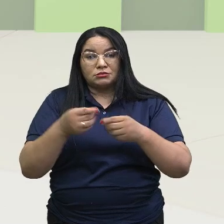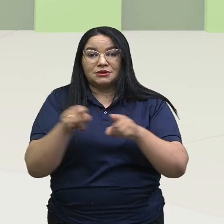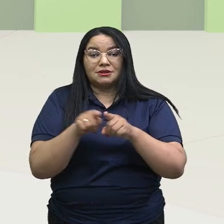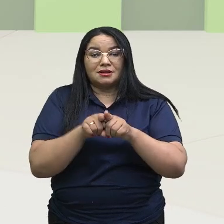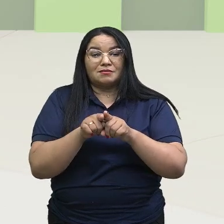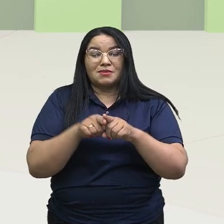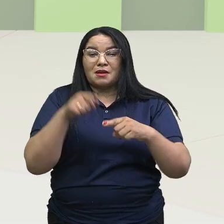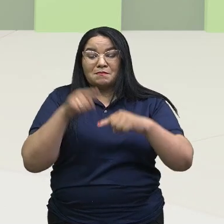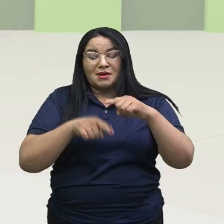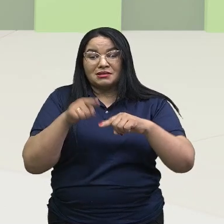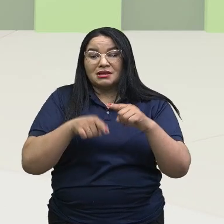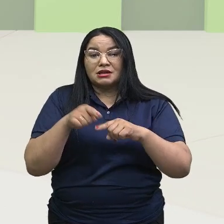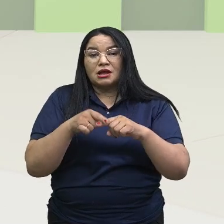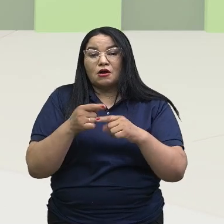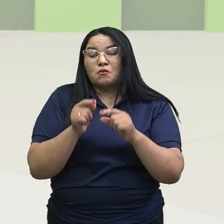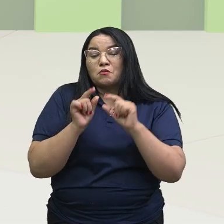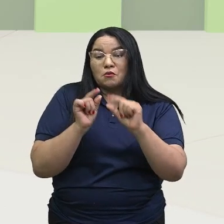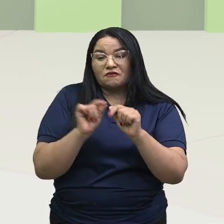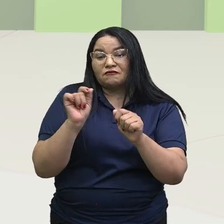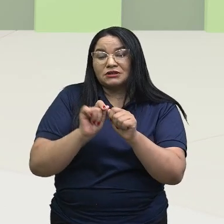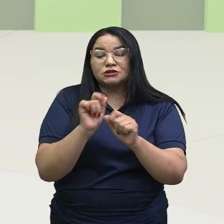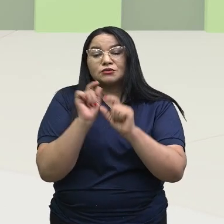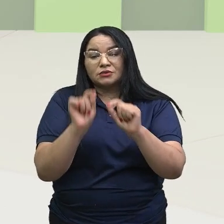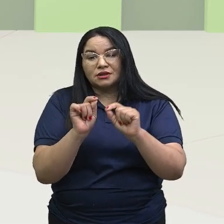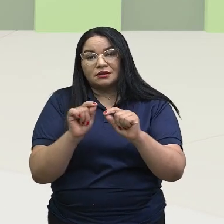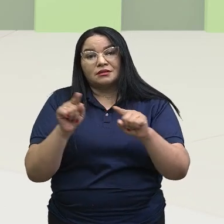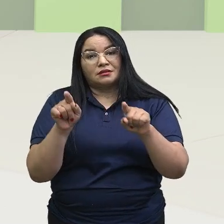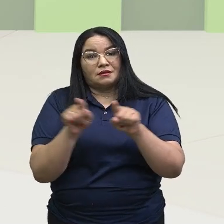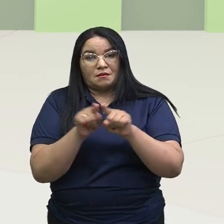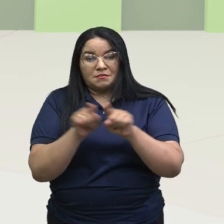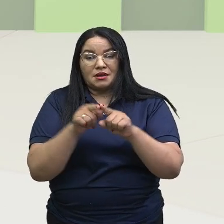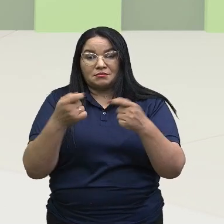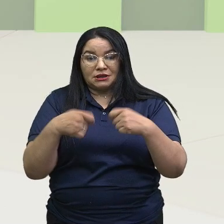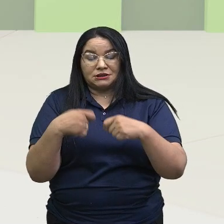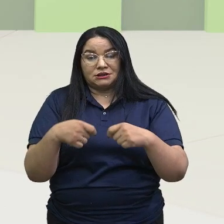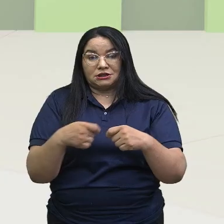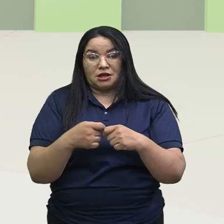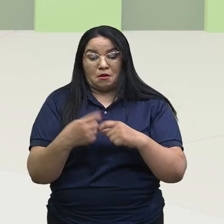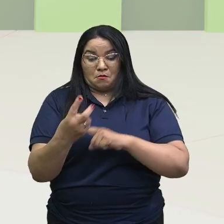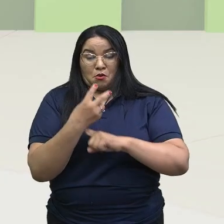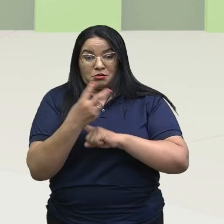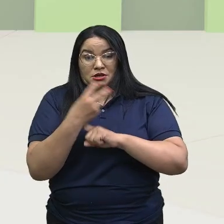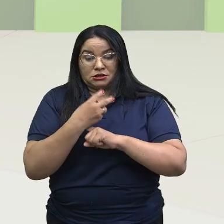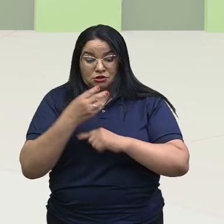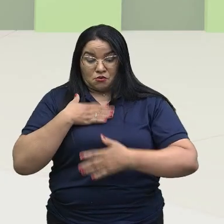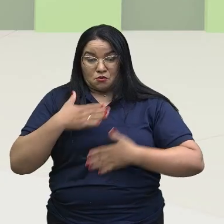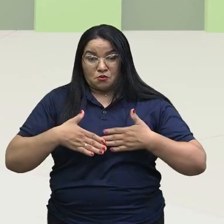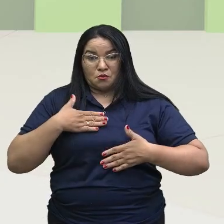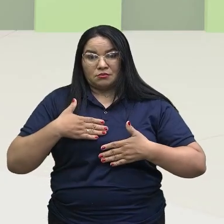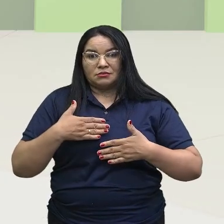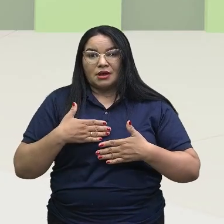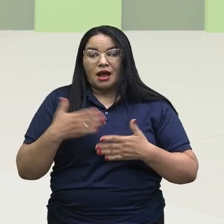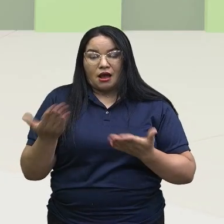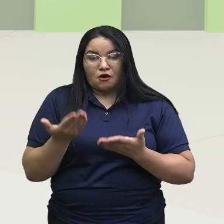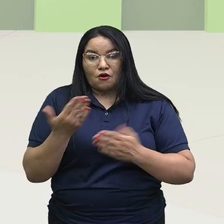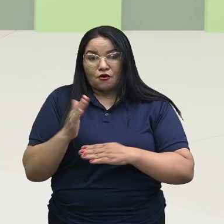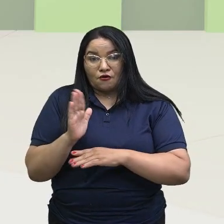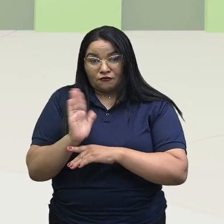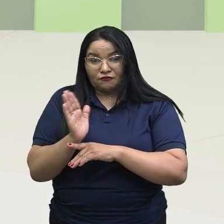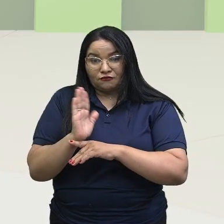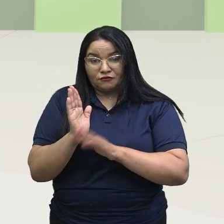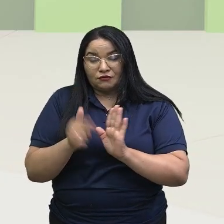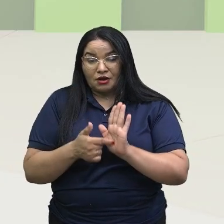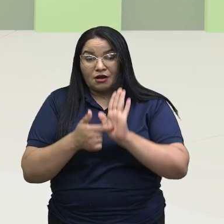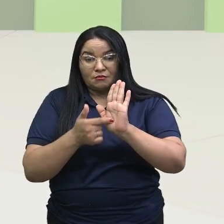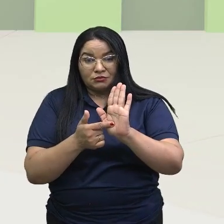resíduos, nós também temos que ter equipamentos de proteção. Nós vamos ver um vídeo onde serão apresentados para